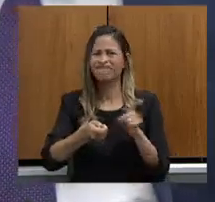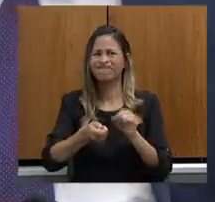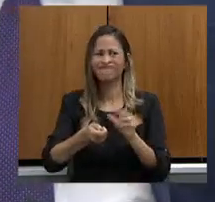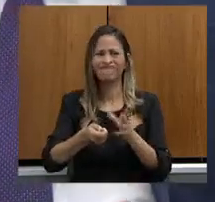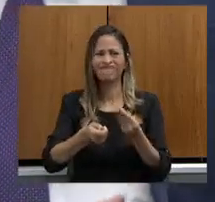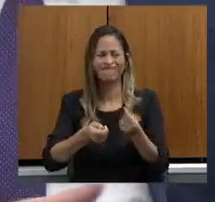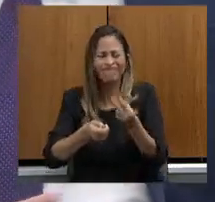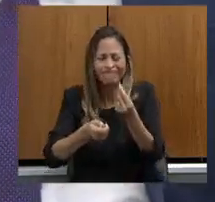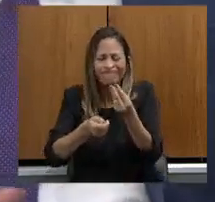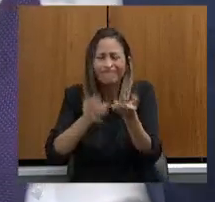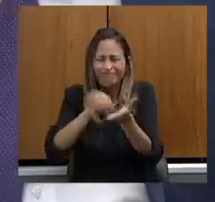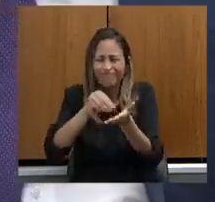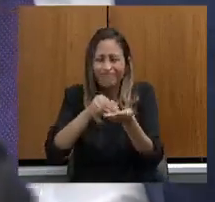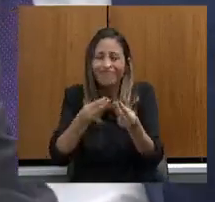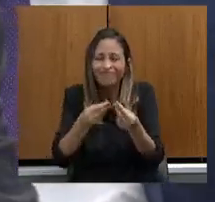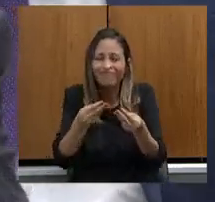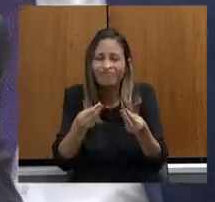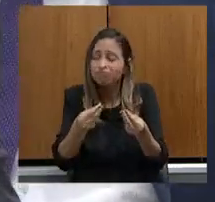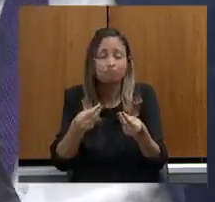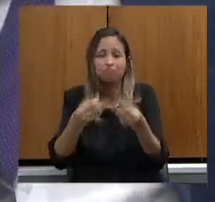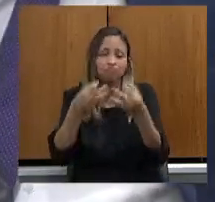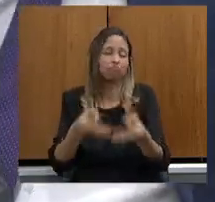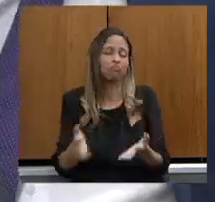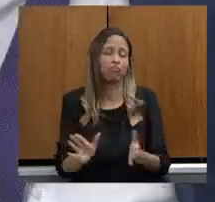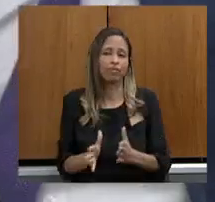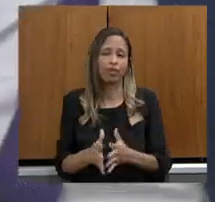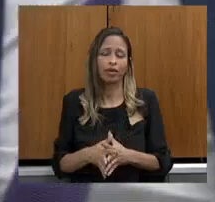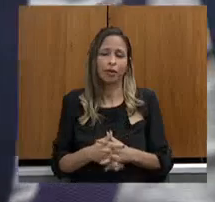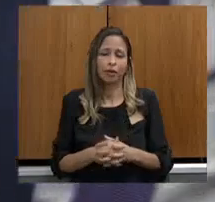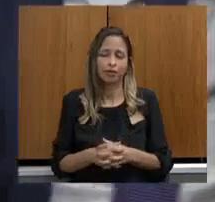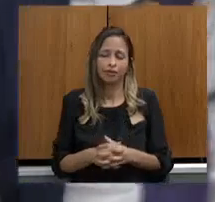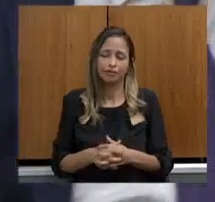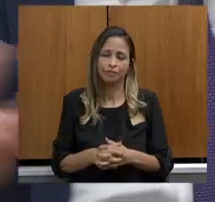batido com prego não dá fome com certeza não foi